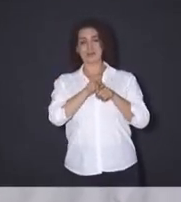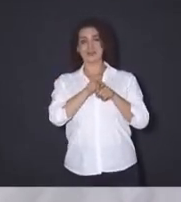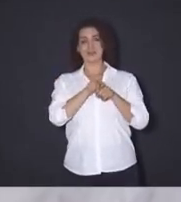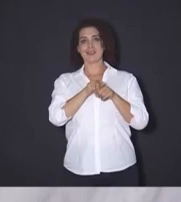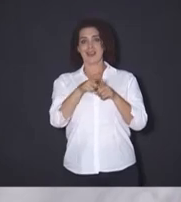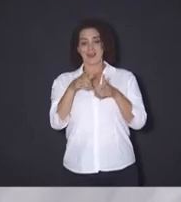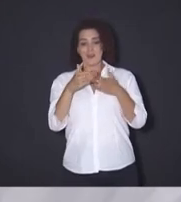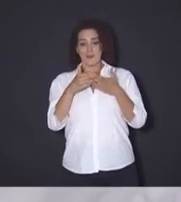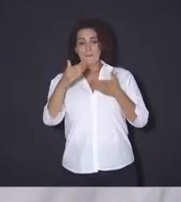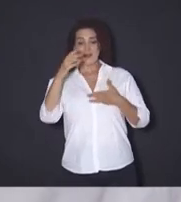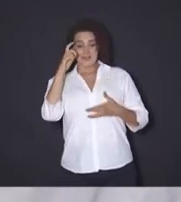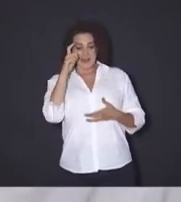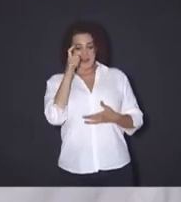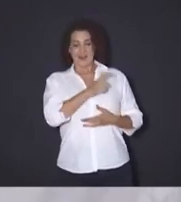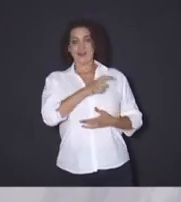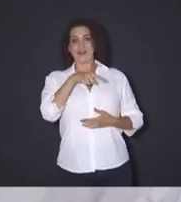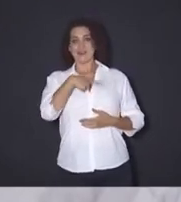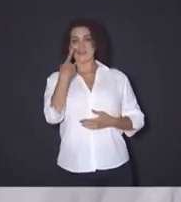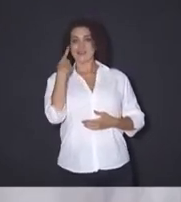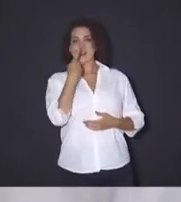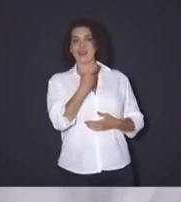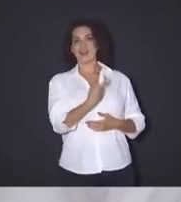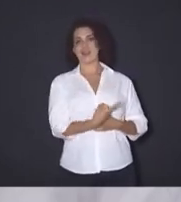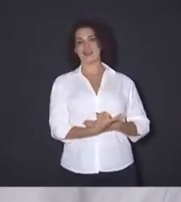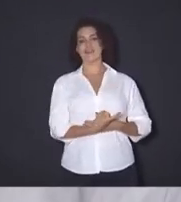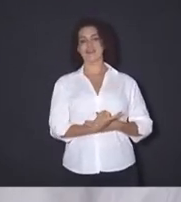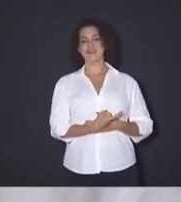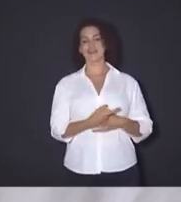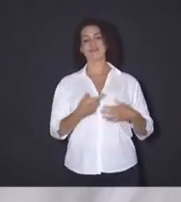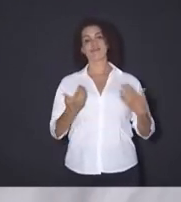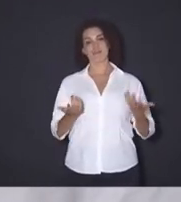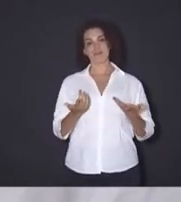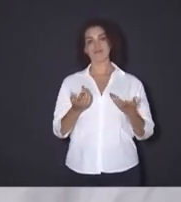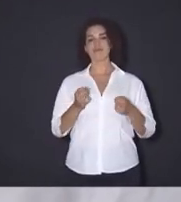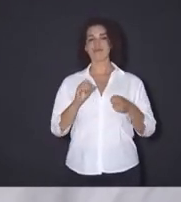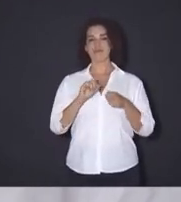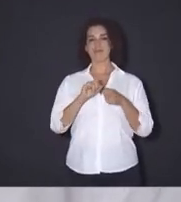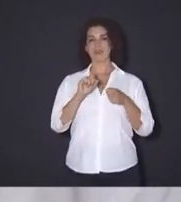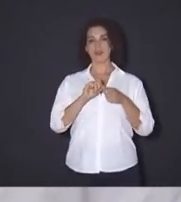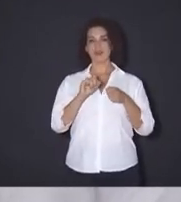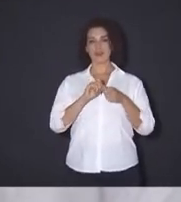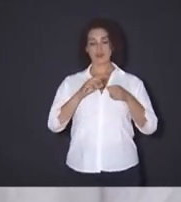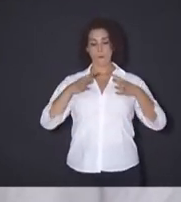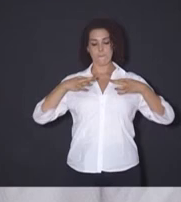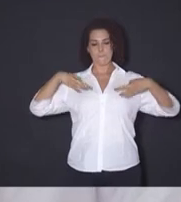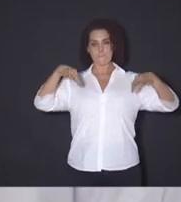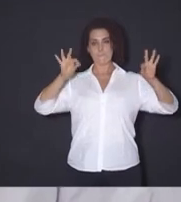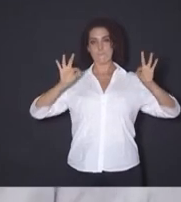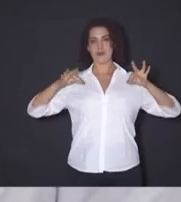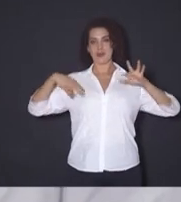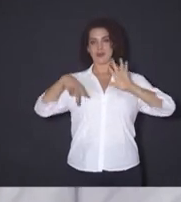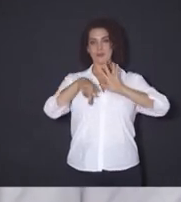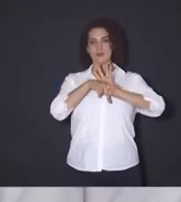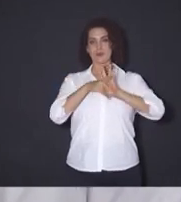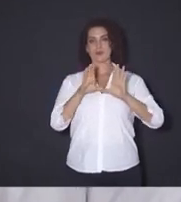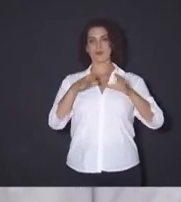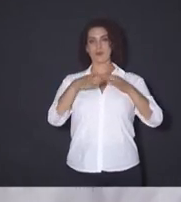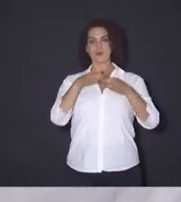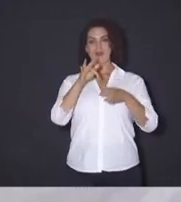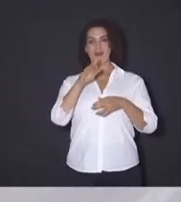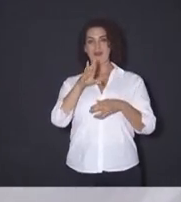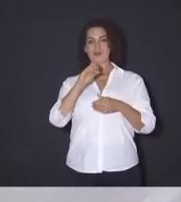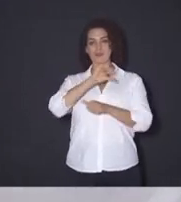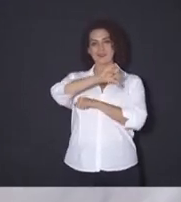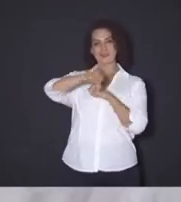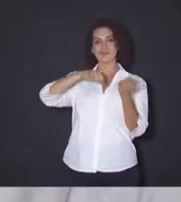por aquilo por aquela peça ou seja é fazer do pano do bloco afro páginas de livre e